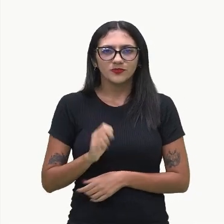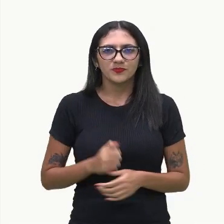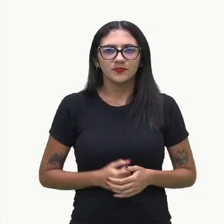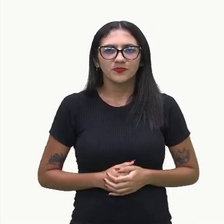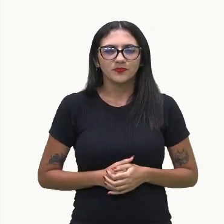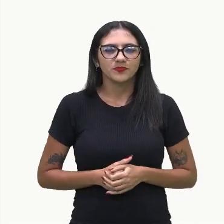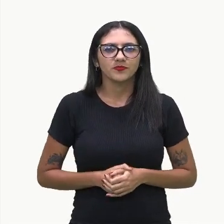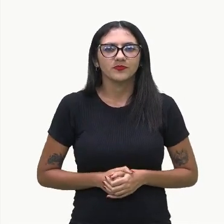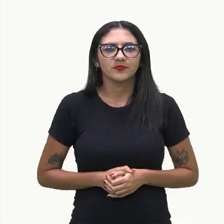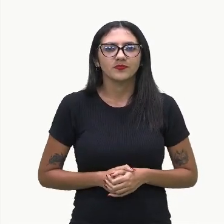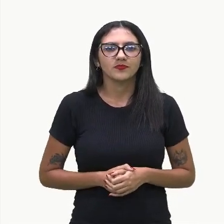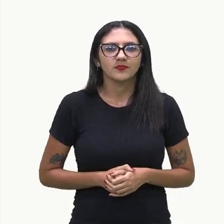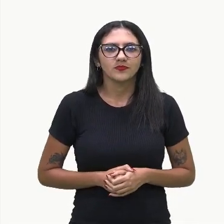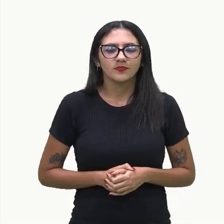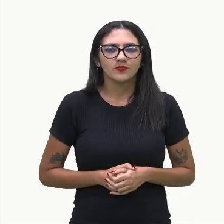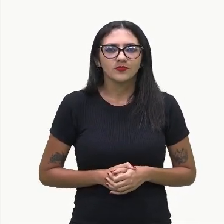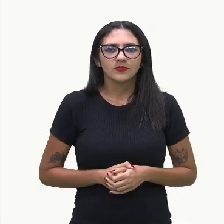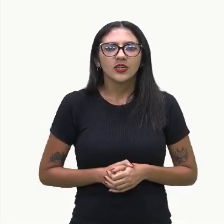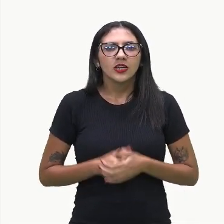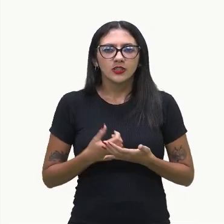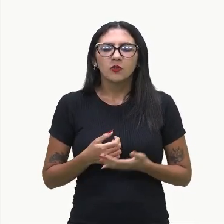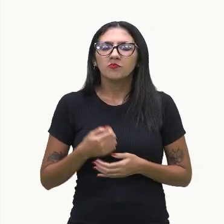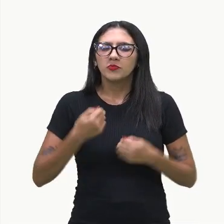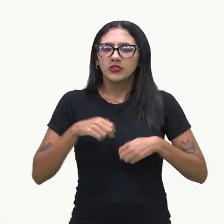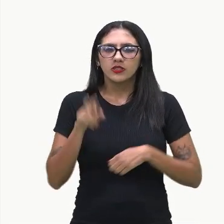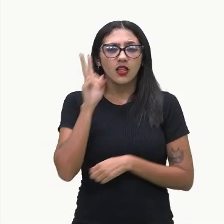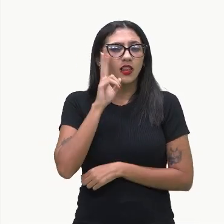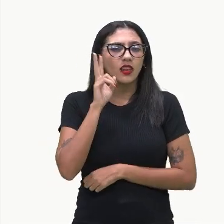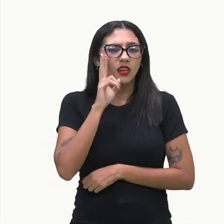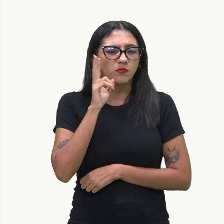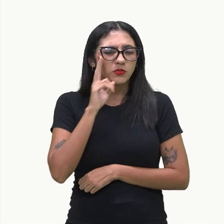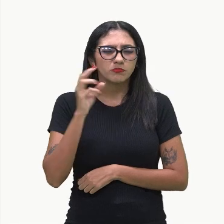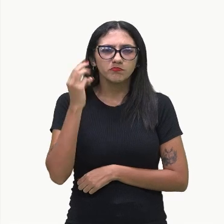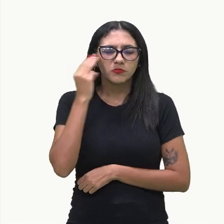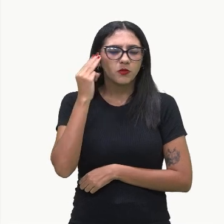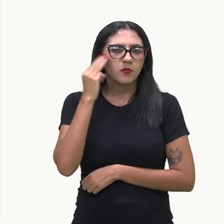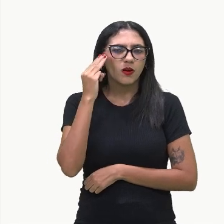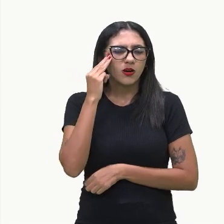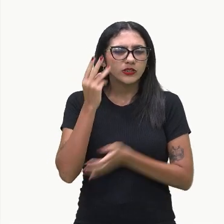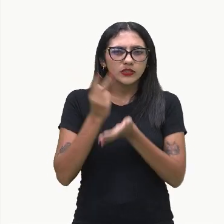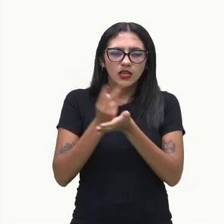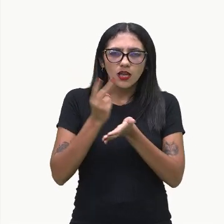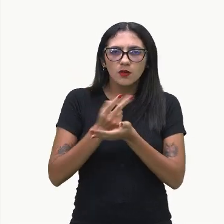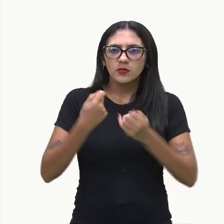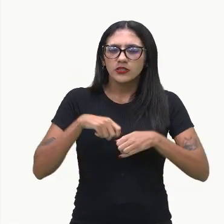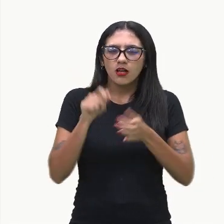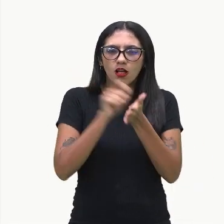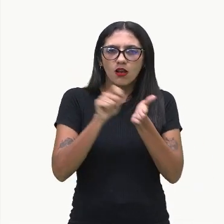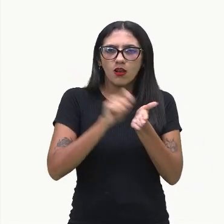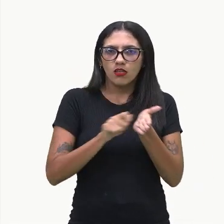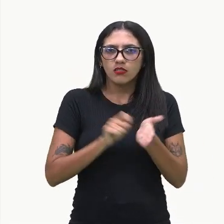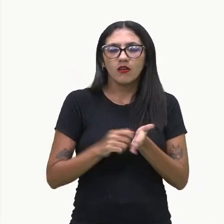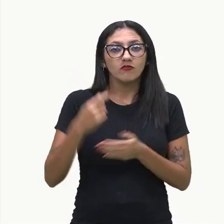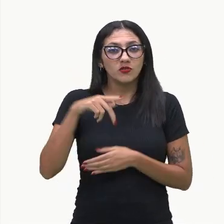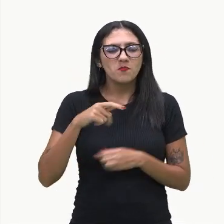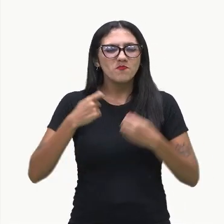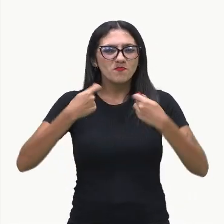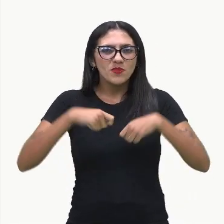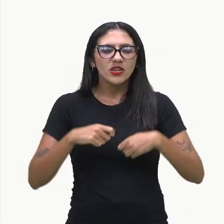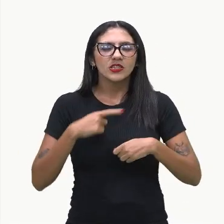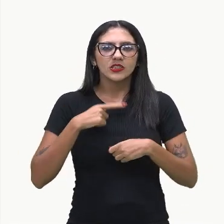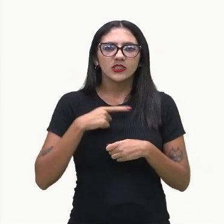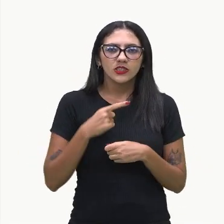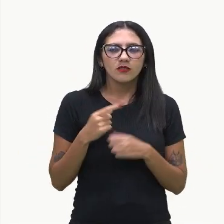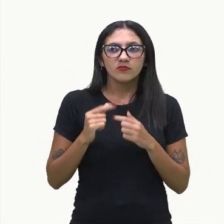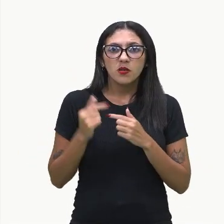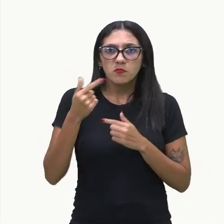bem? Então, tenha sempre isso em mente, não esqueça, anote, porque você vai precisar muito quando você